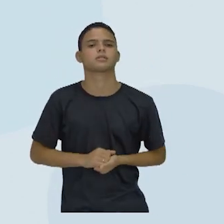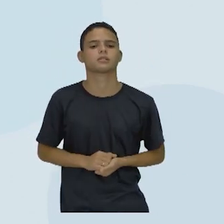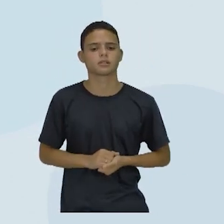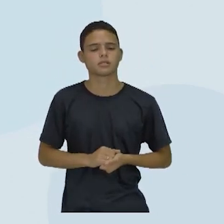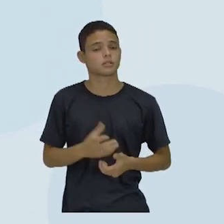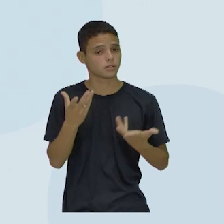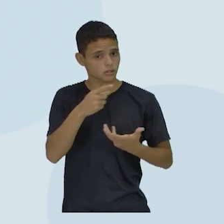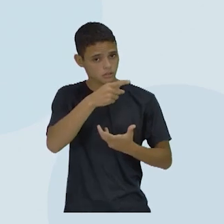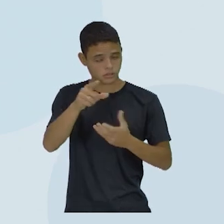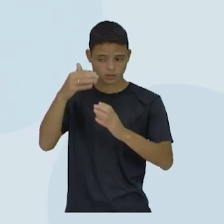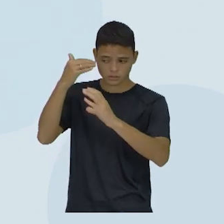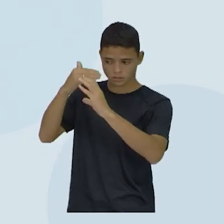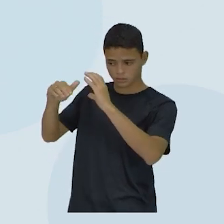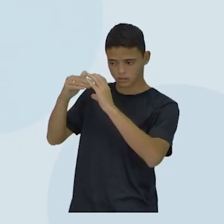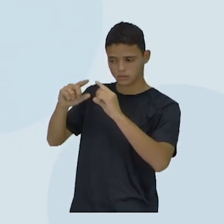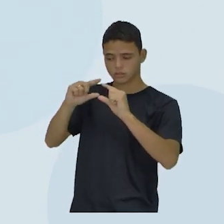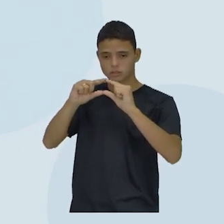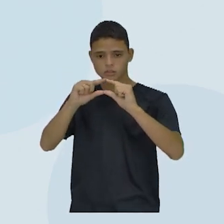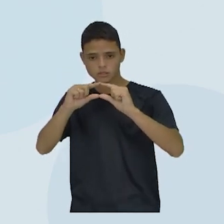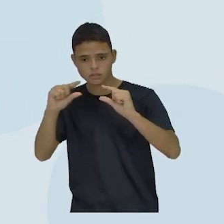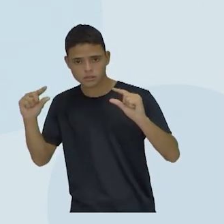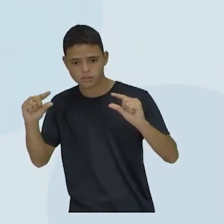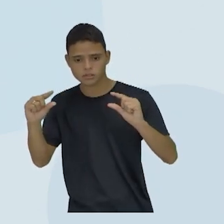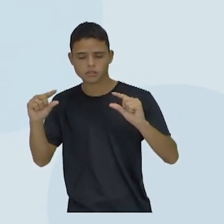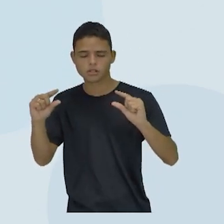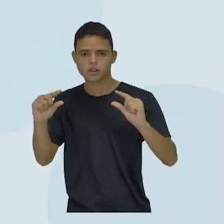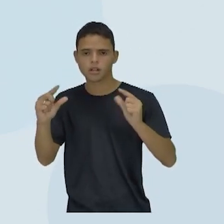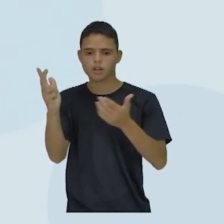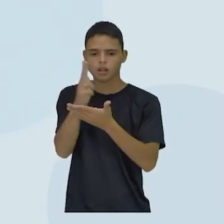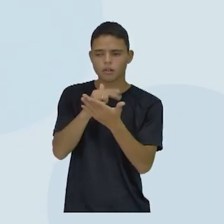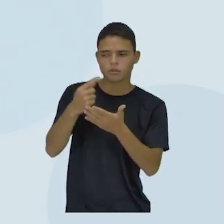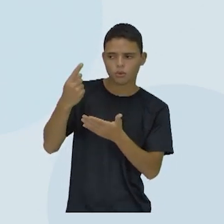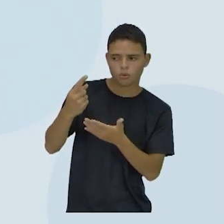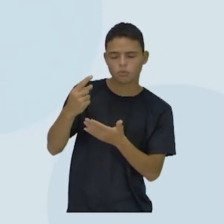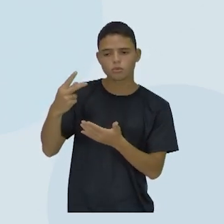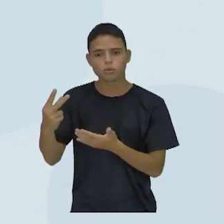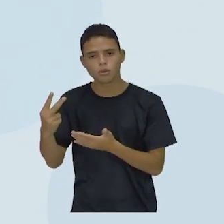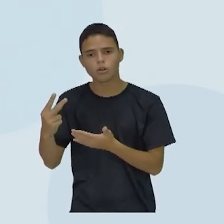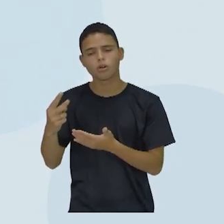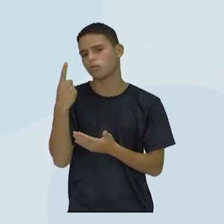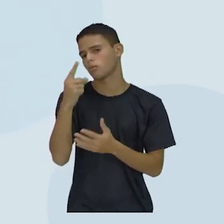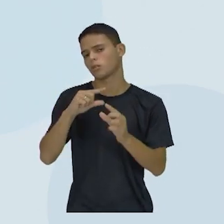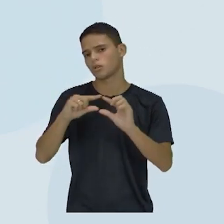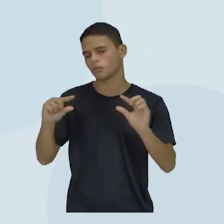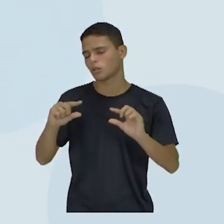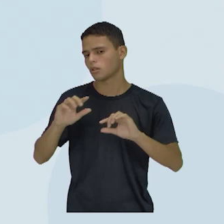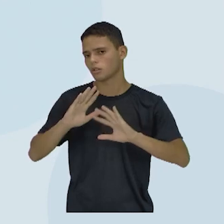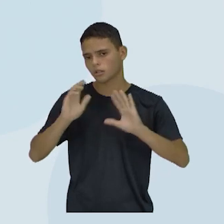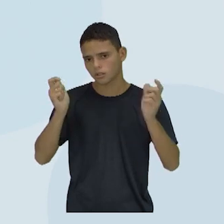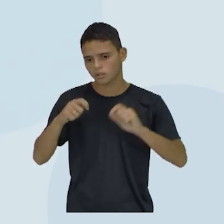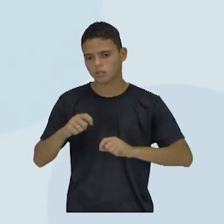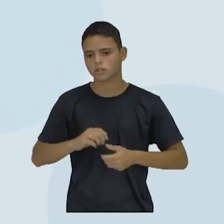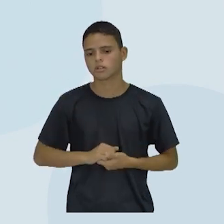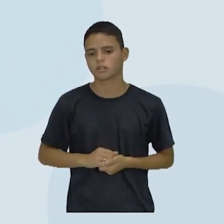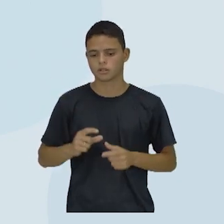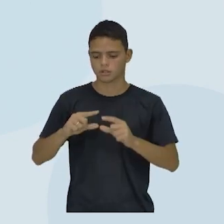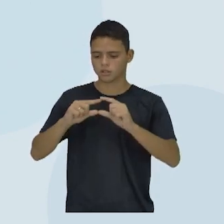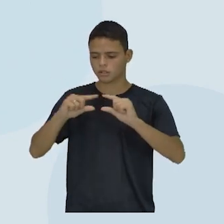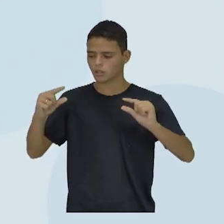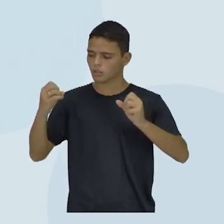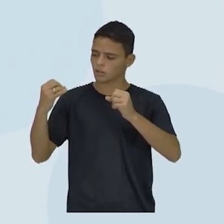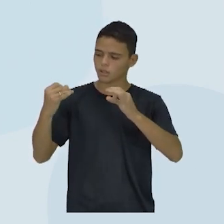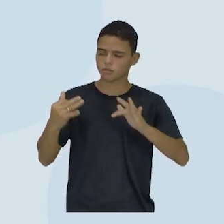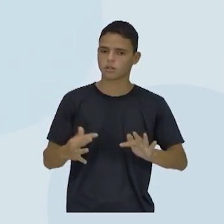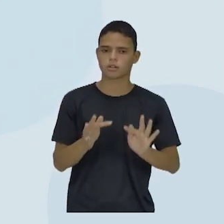quero que vocês mandem aí uma legenda, pode ser para a imagem 1 e 2, ou somente uma legenda seria o suficiente. Então, lembrando que legenda é uma explicação de